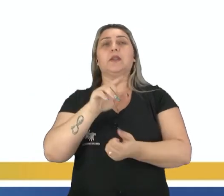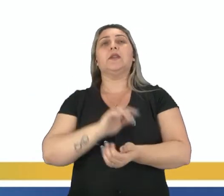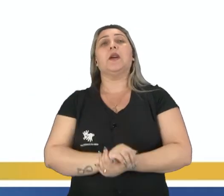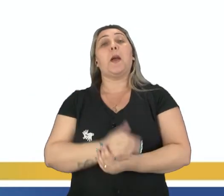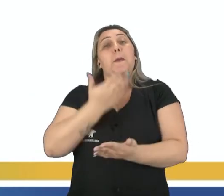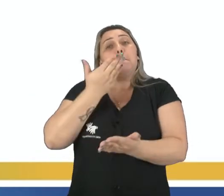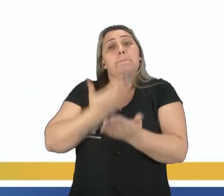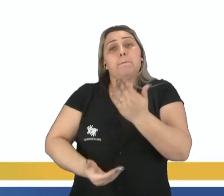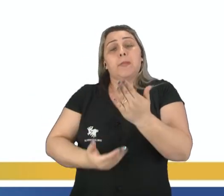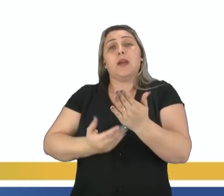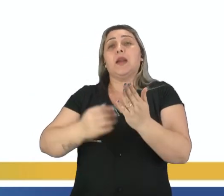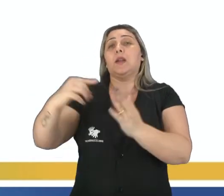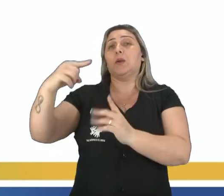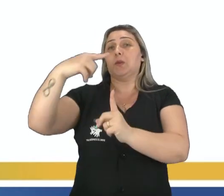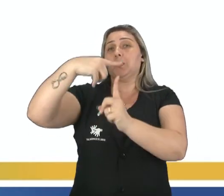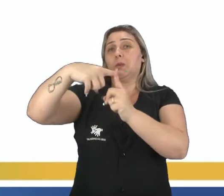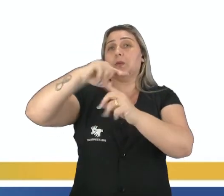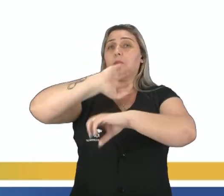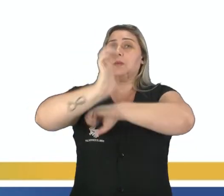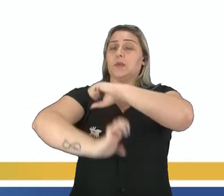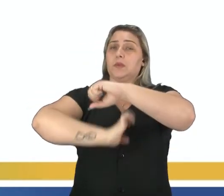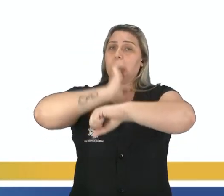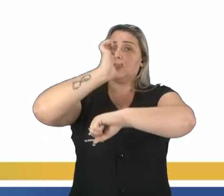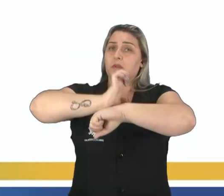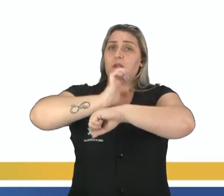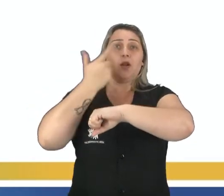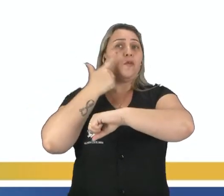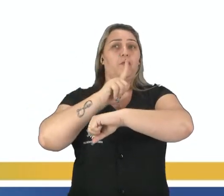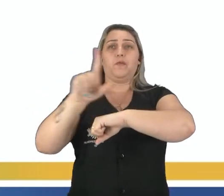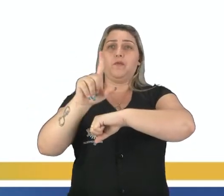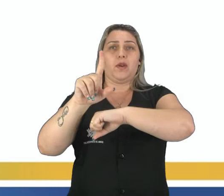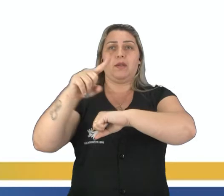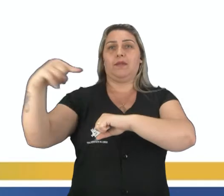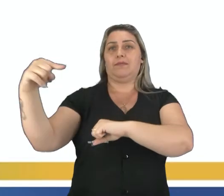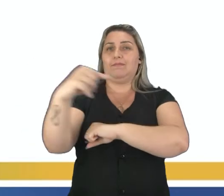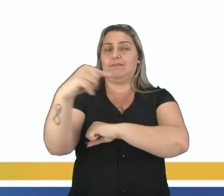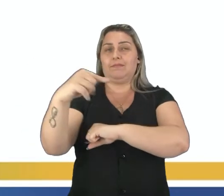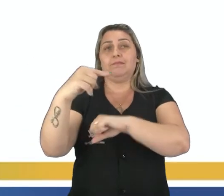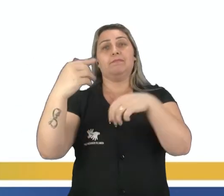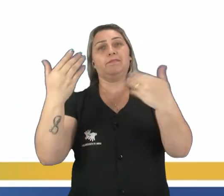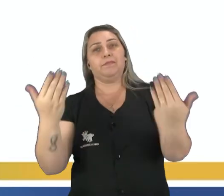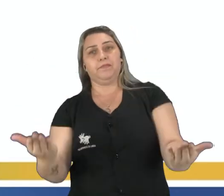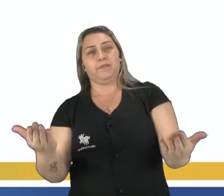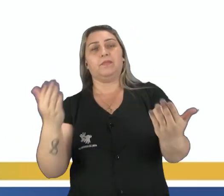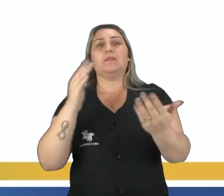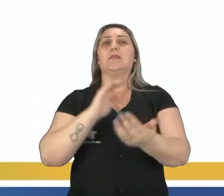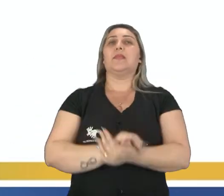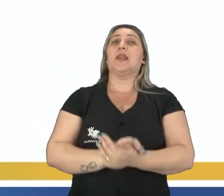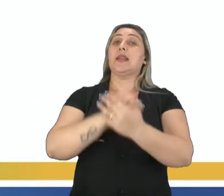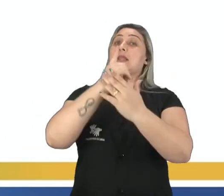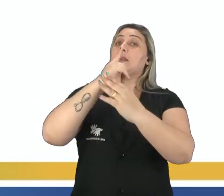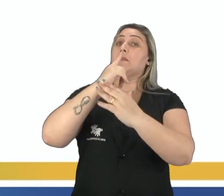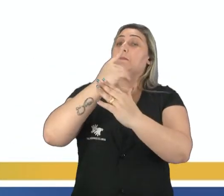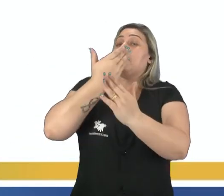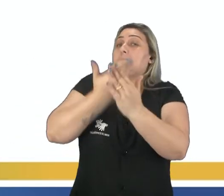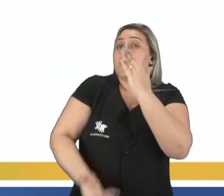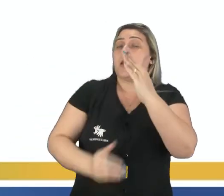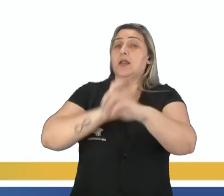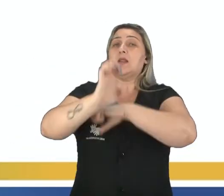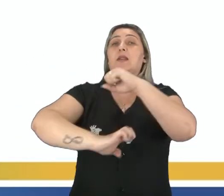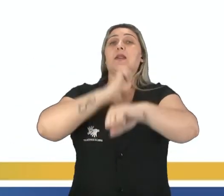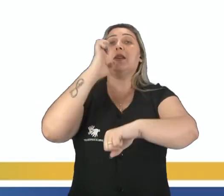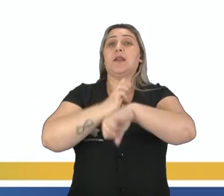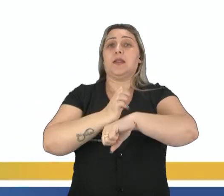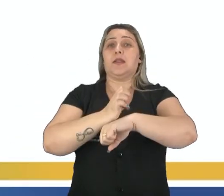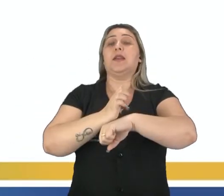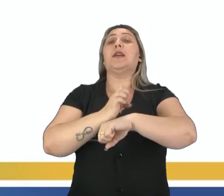ele perdeu carga positiva, que é a do elétron. Ele não vai ganhar carga negativa. Então, desse modo, como saiu o elétron, sobrou